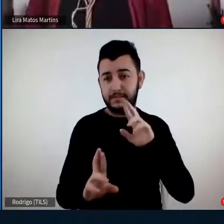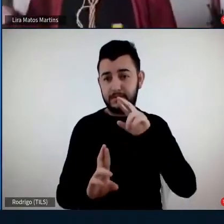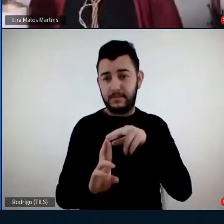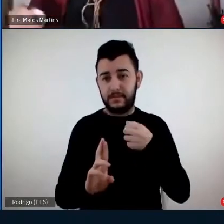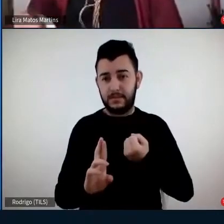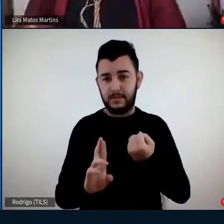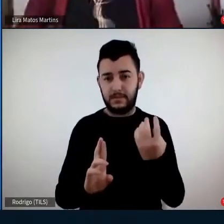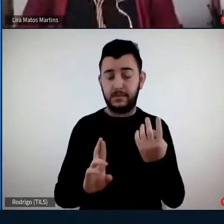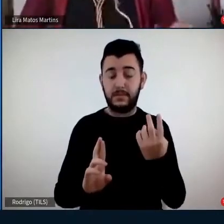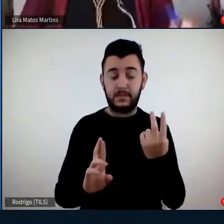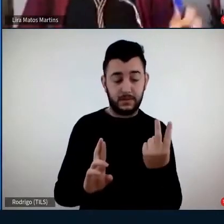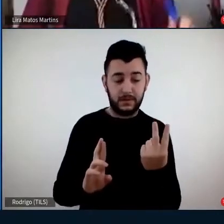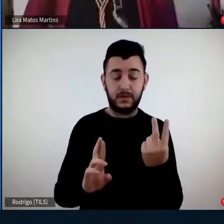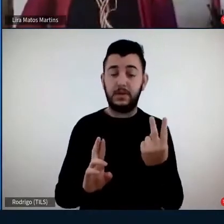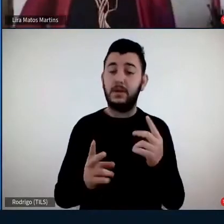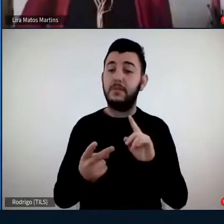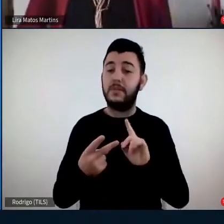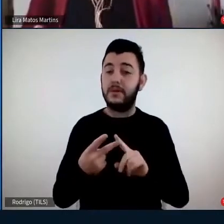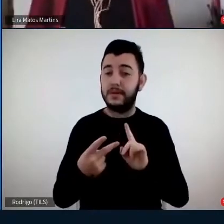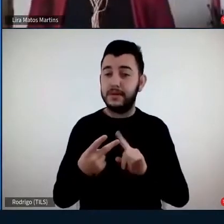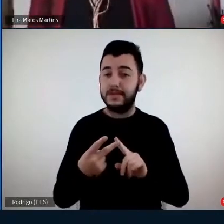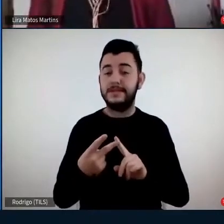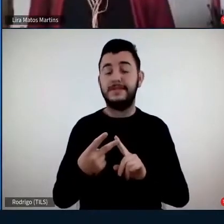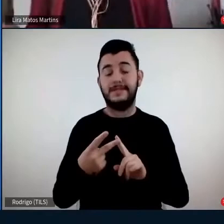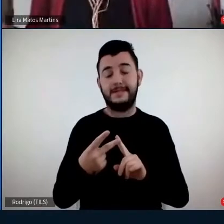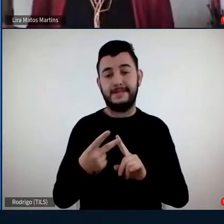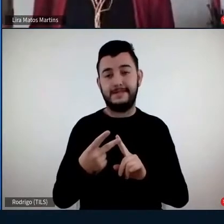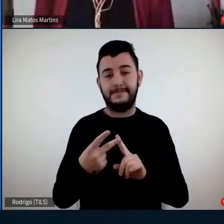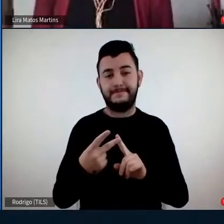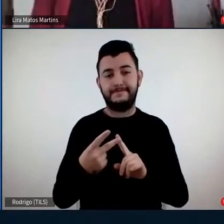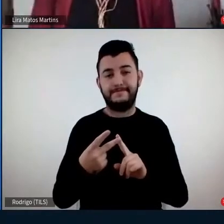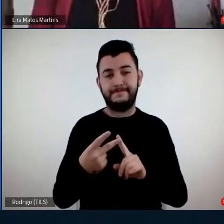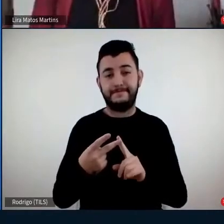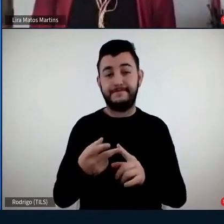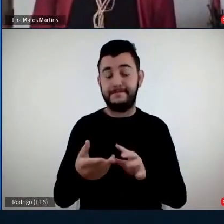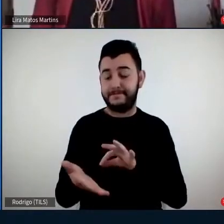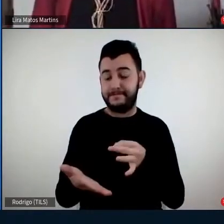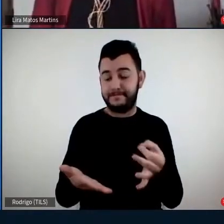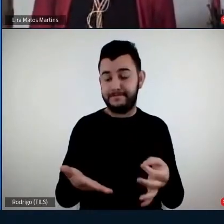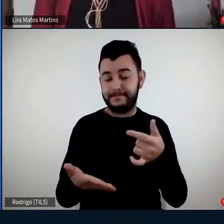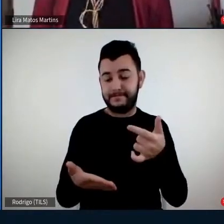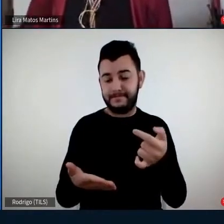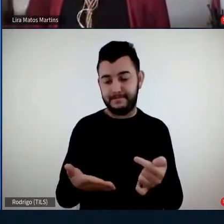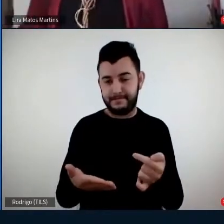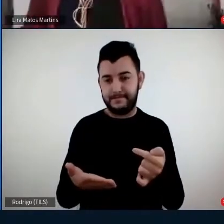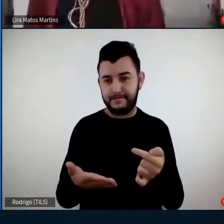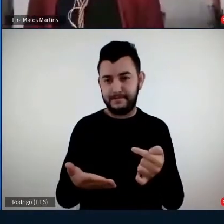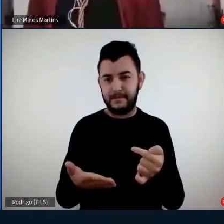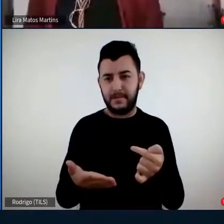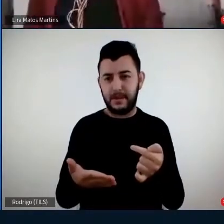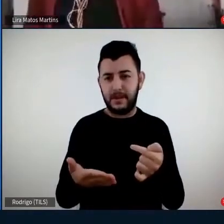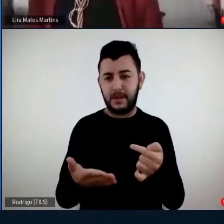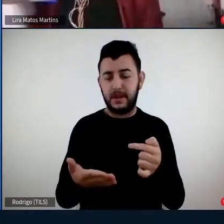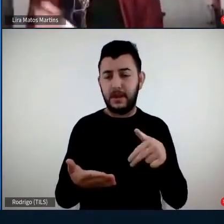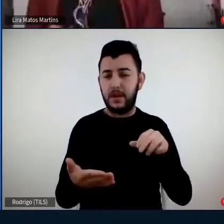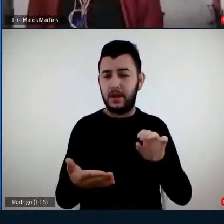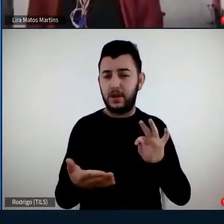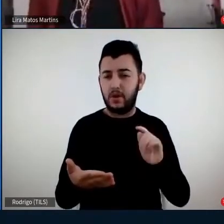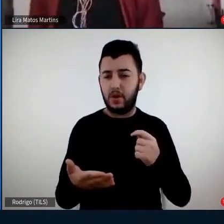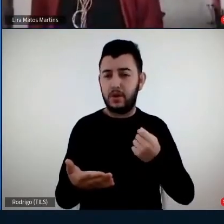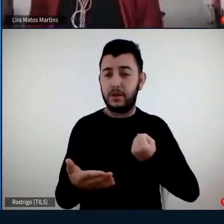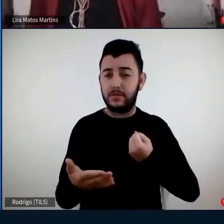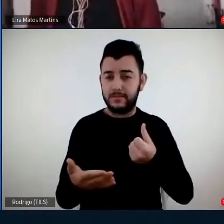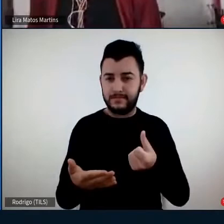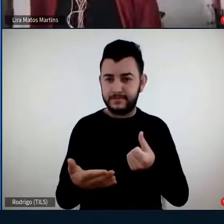na página 27, no primeiro parágrafo e na nota 6, e depois na página 47, no